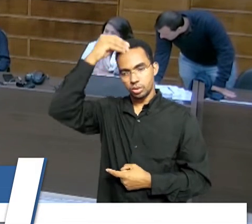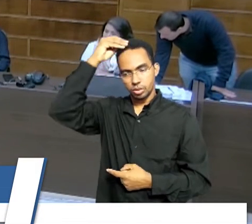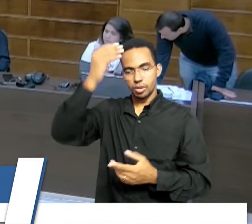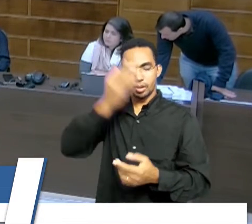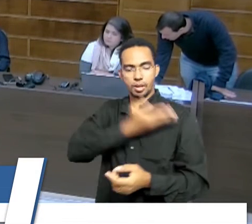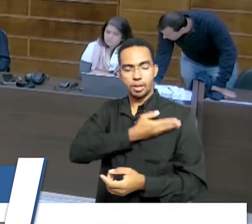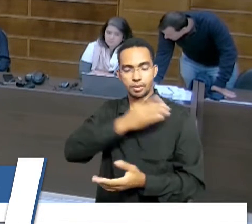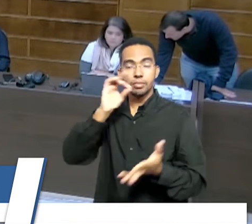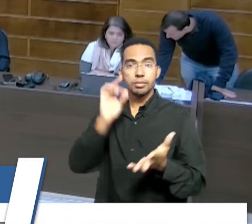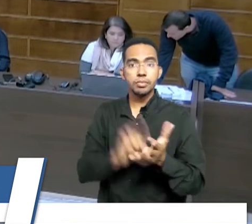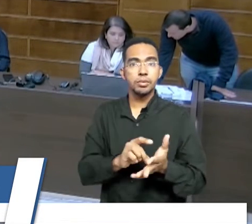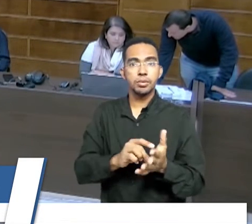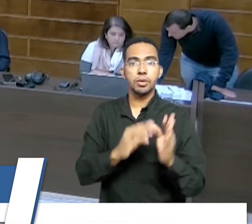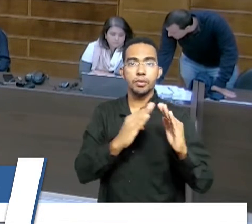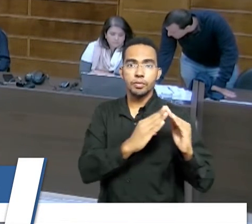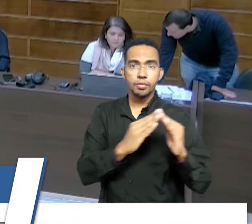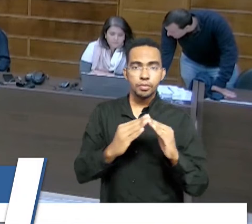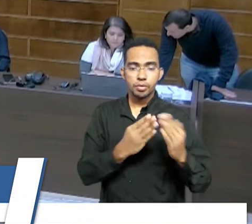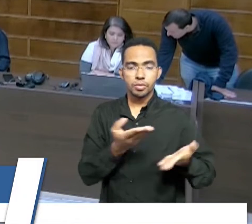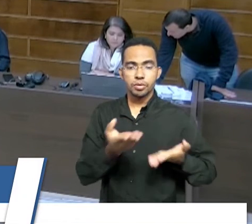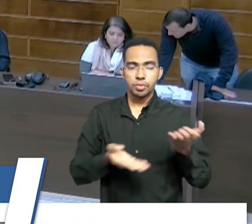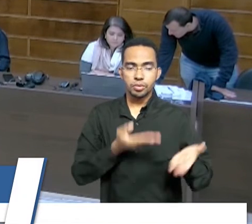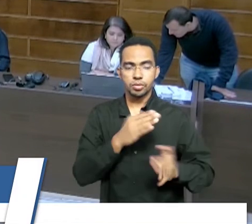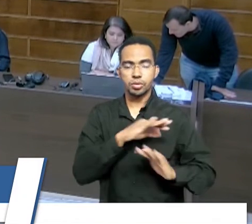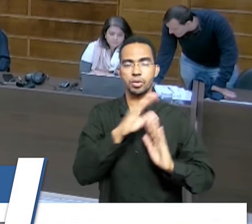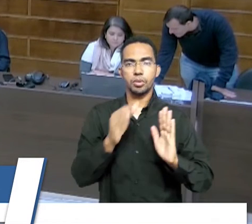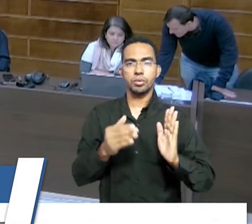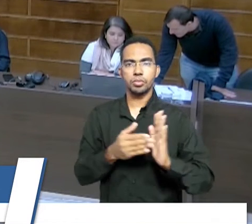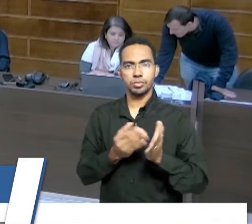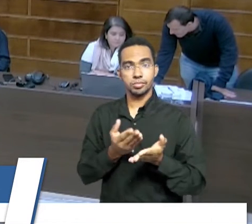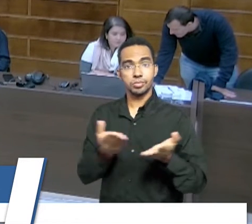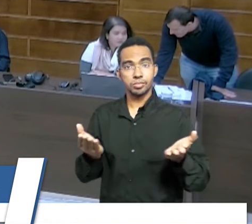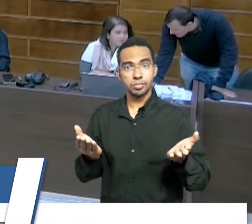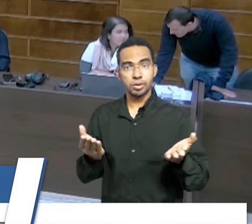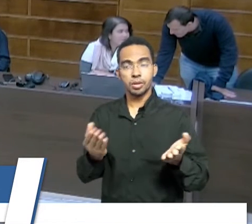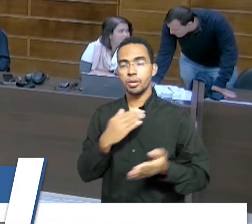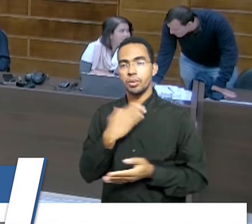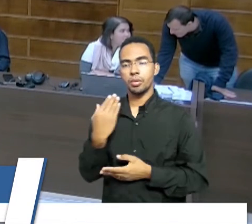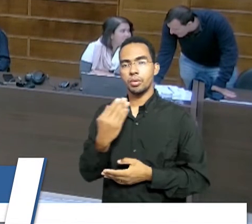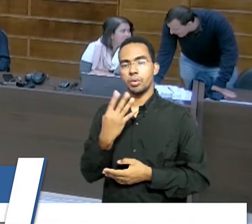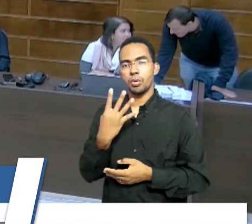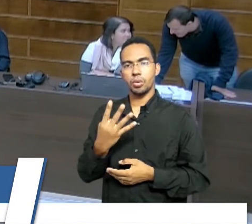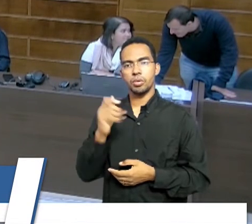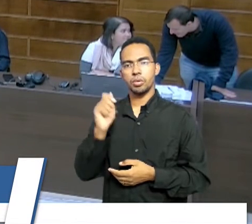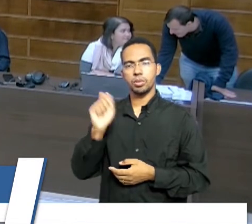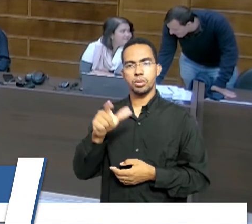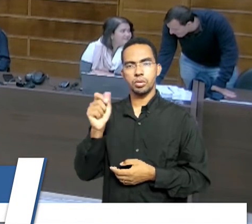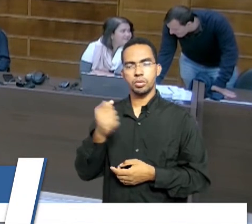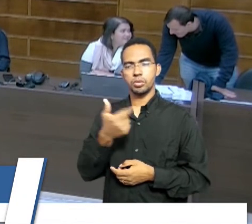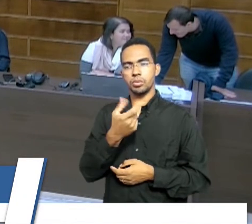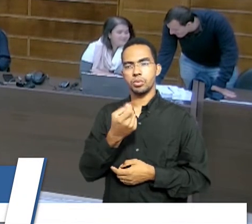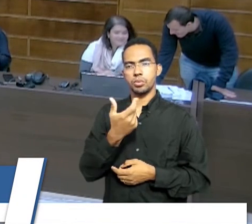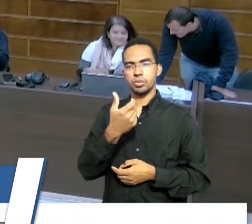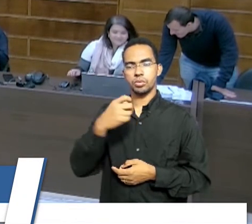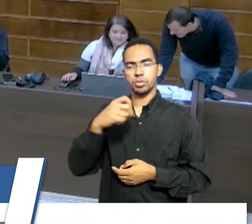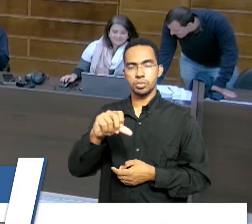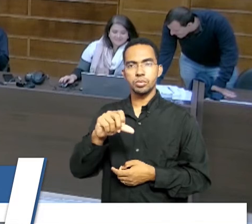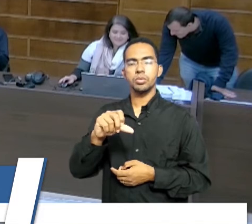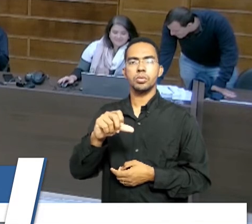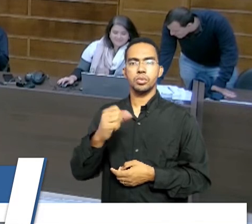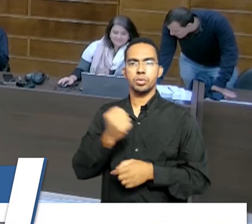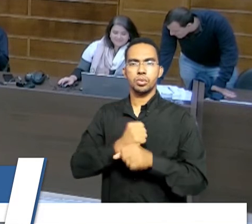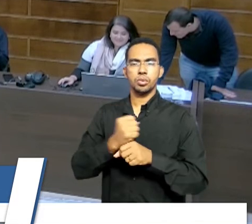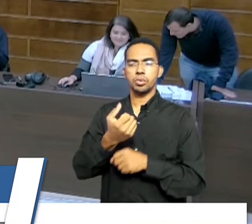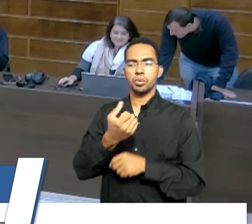todos. Faleceu no dia 4 de agosto de 2019, aos 82 anos, deixando